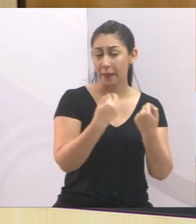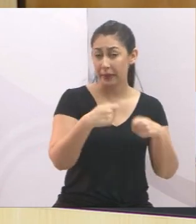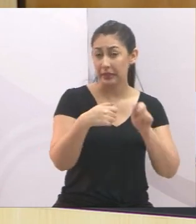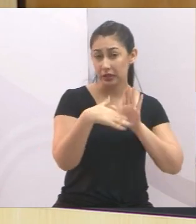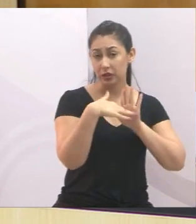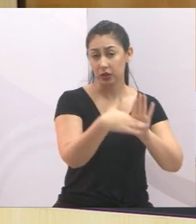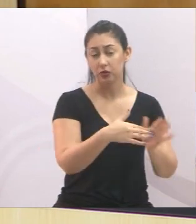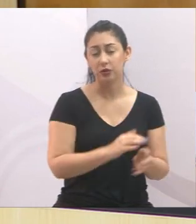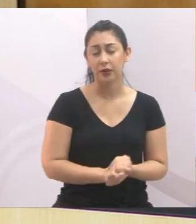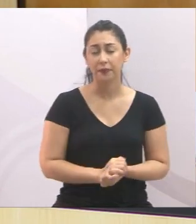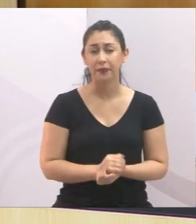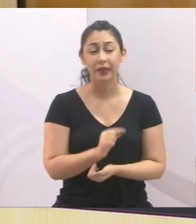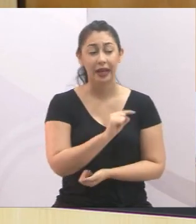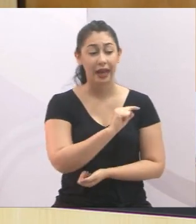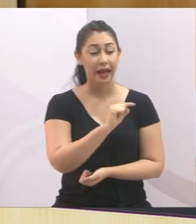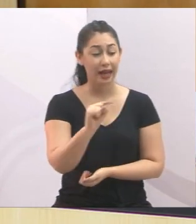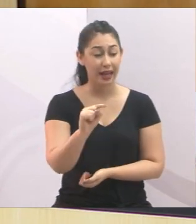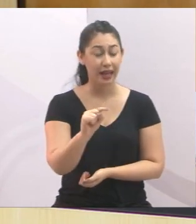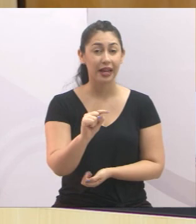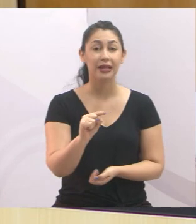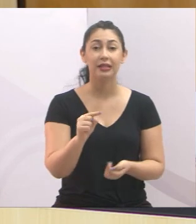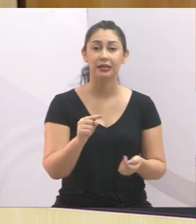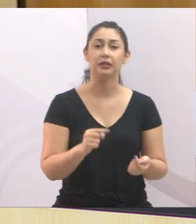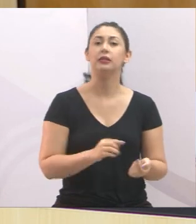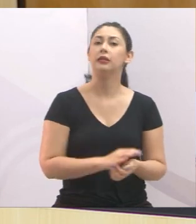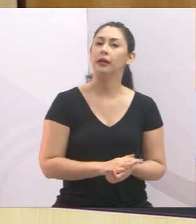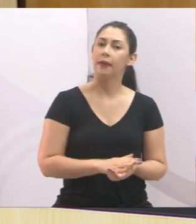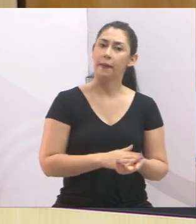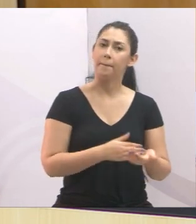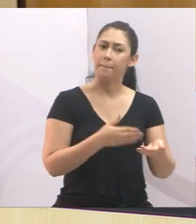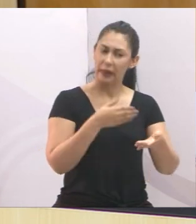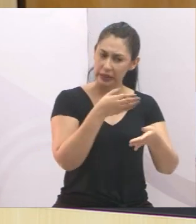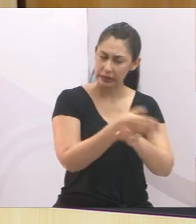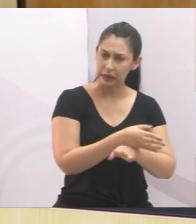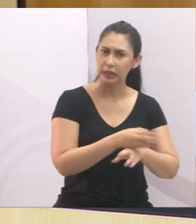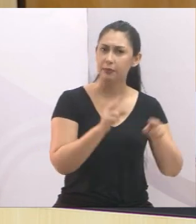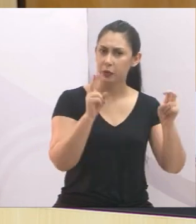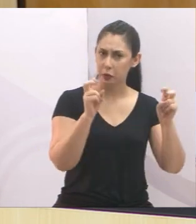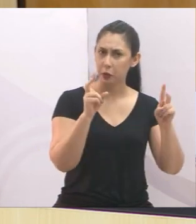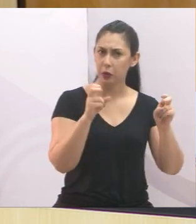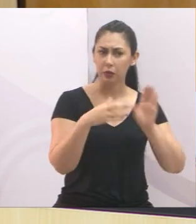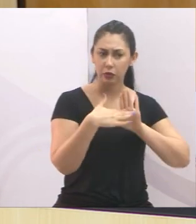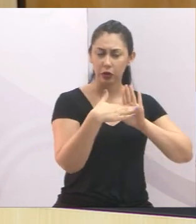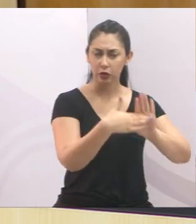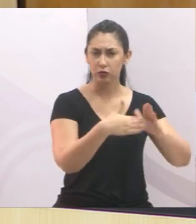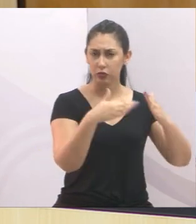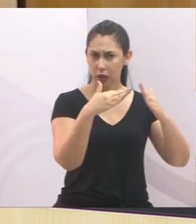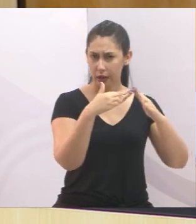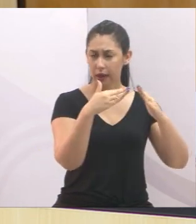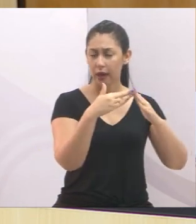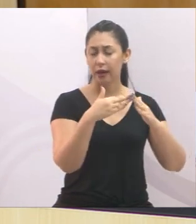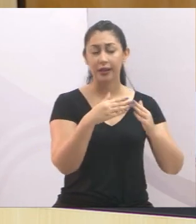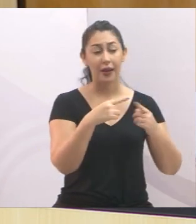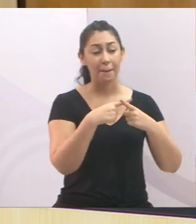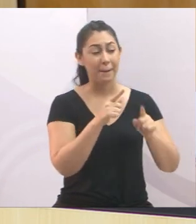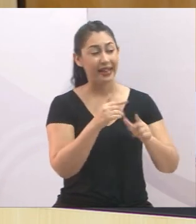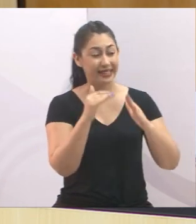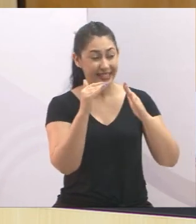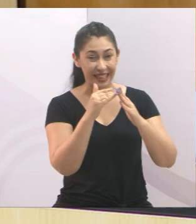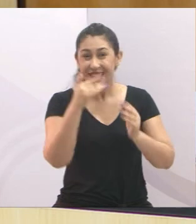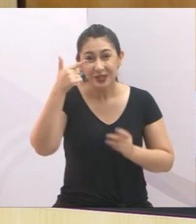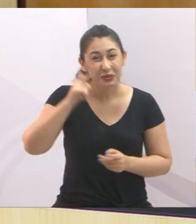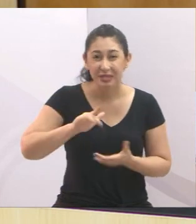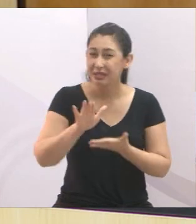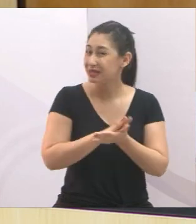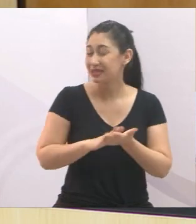estes moradores e demais que se encontram inscritos no programa Minha Casa Minha Vida, do governo federal, como não foram contemplados com moradias e